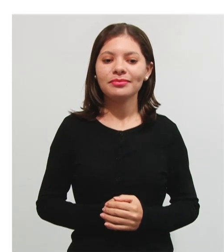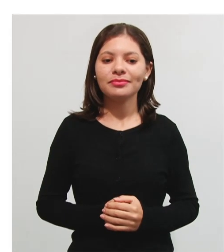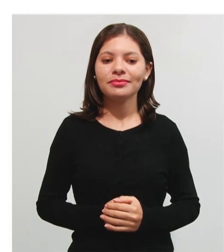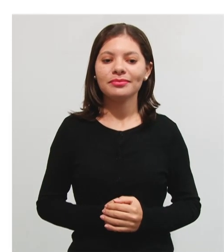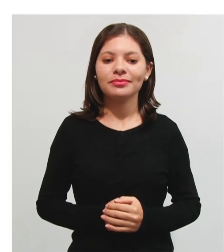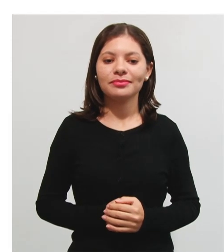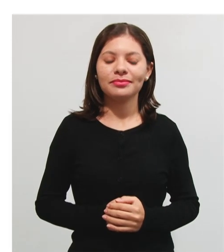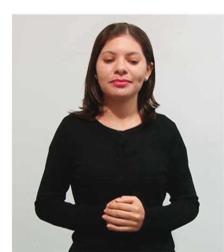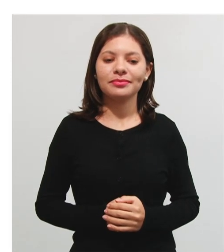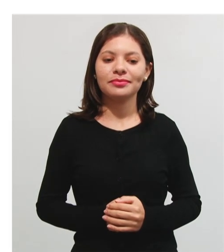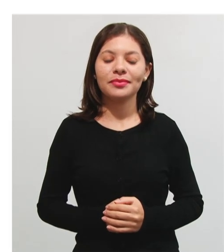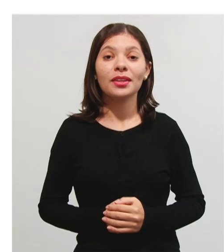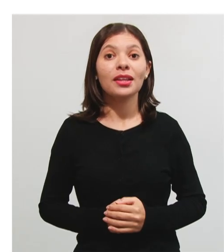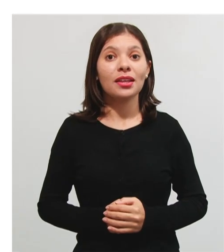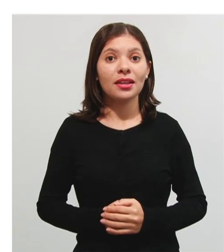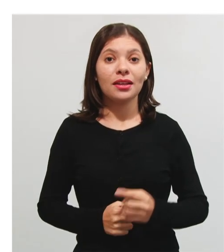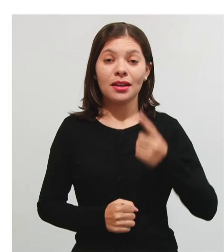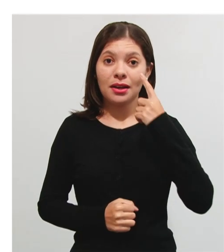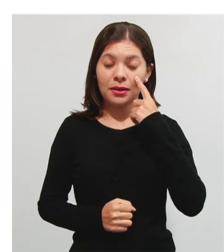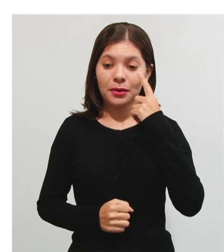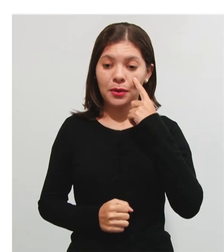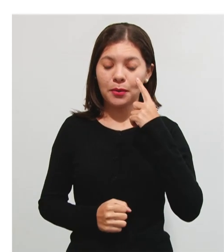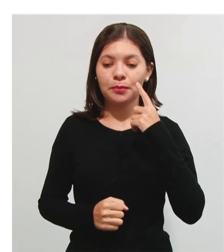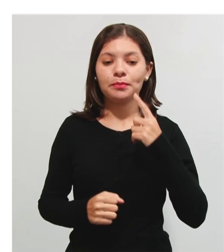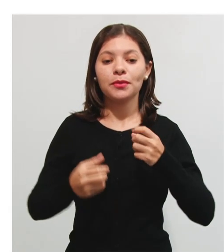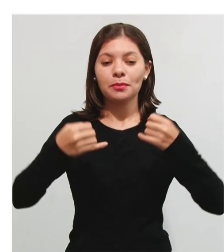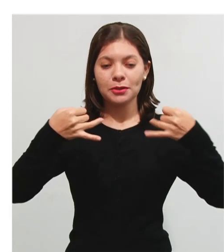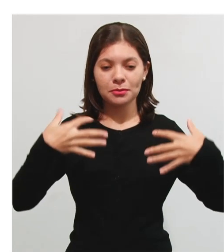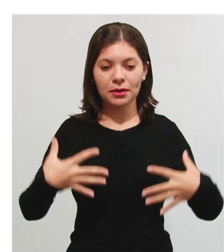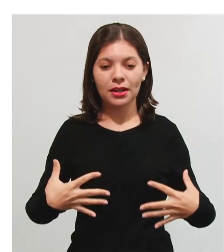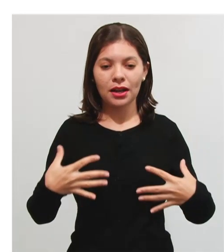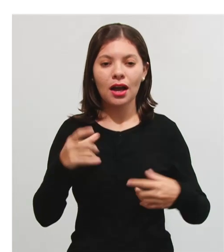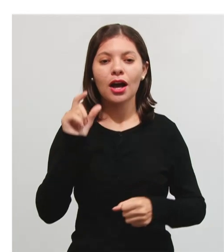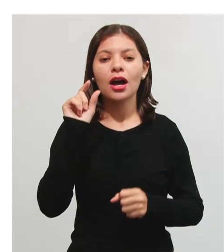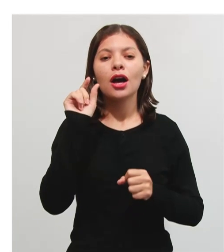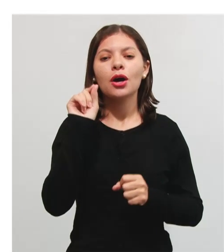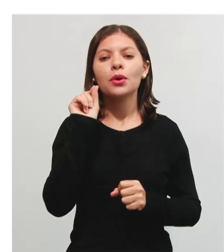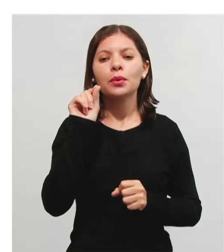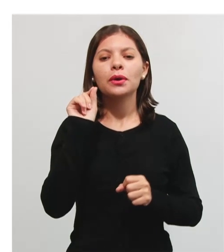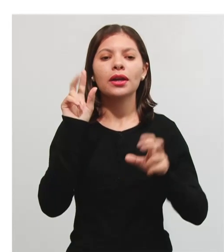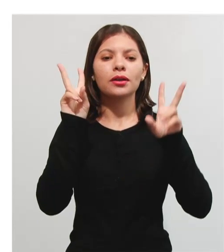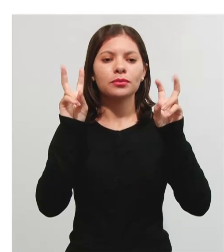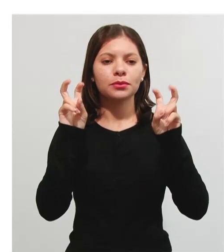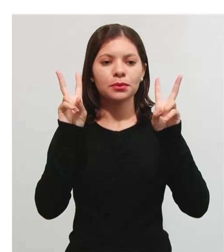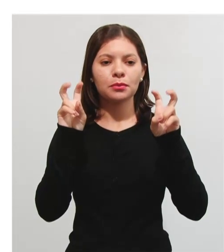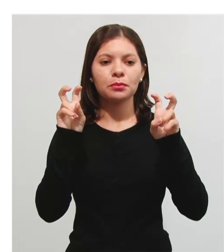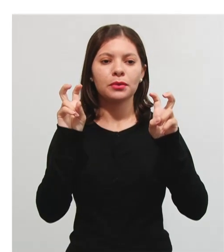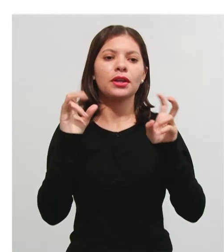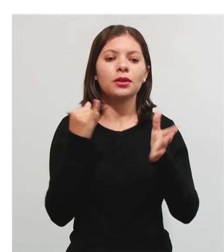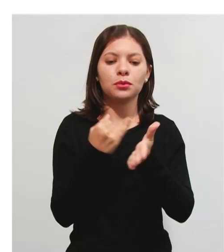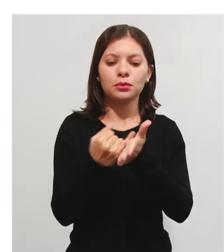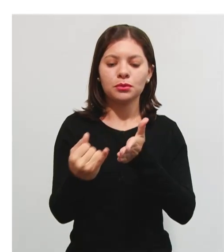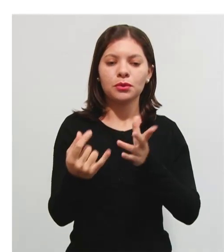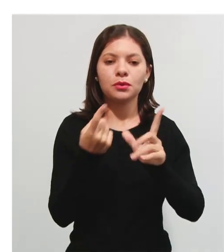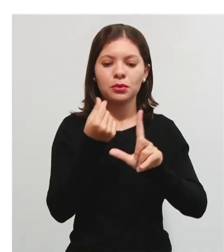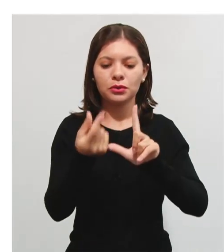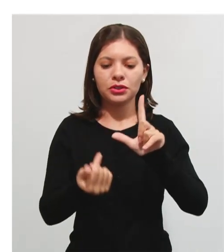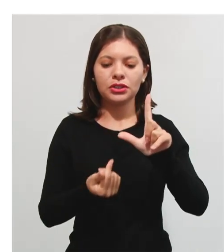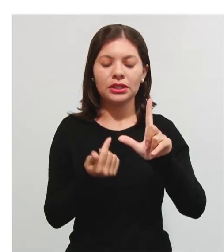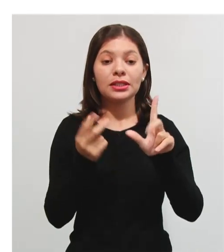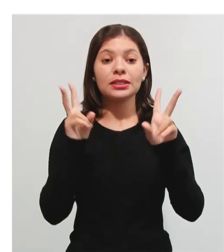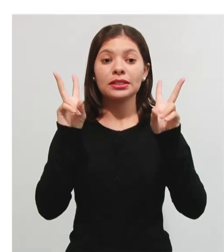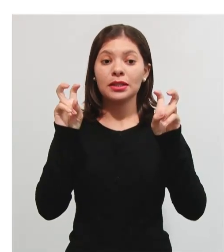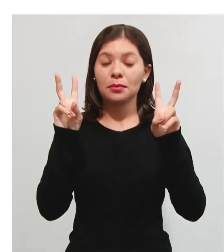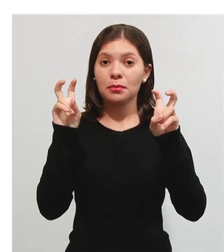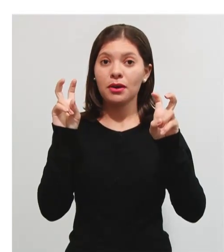Aqui no nosso material a gente vai falar um pouquinho sobre a introdução à logística. Nessa tema nós vamos saber